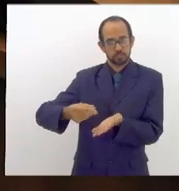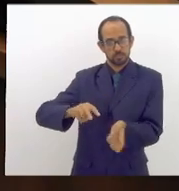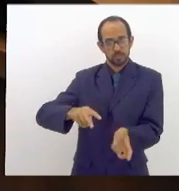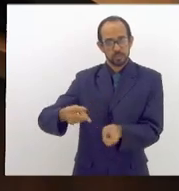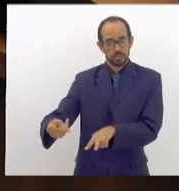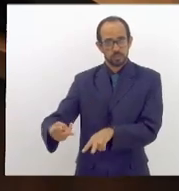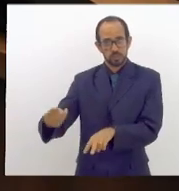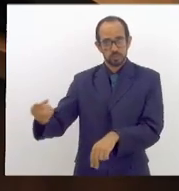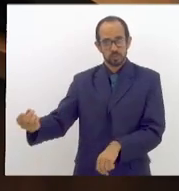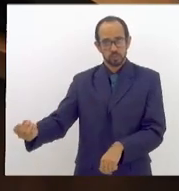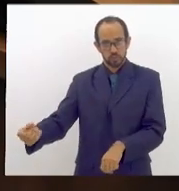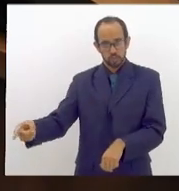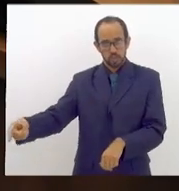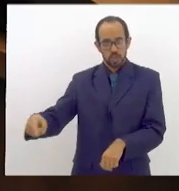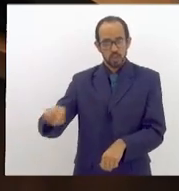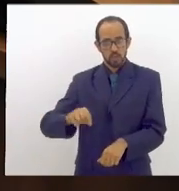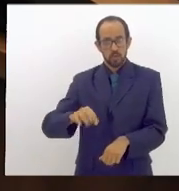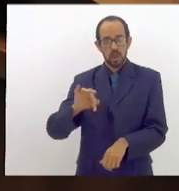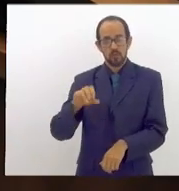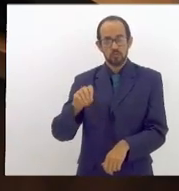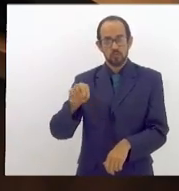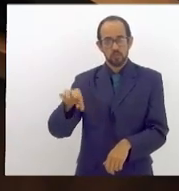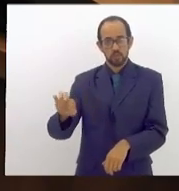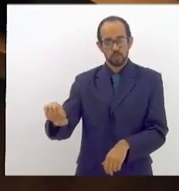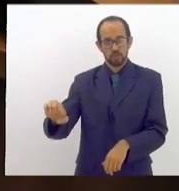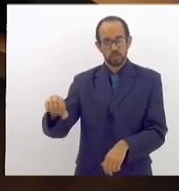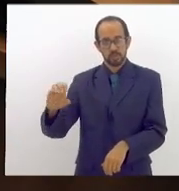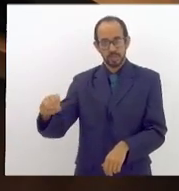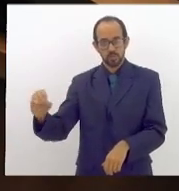recurso da fonte 00 para lá